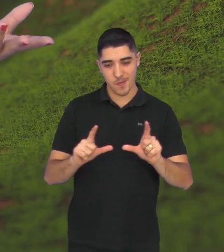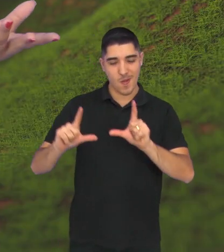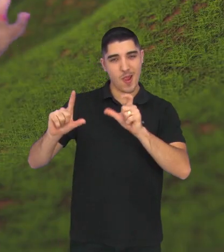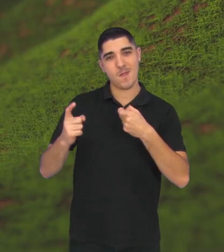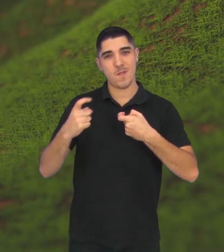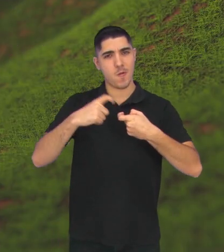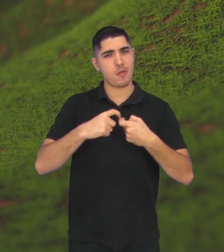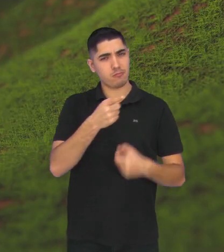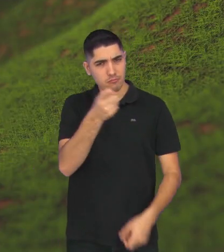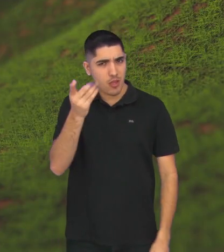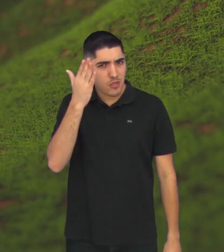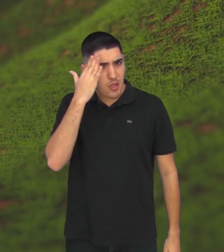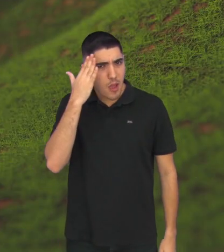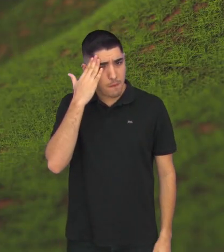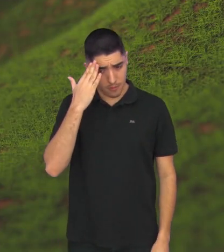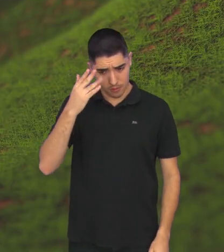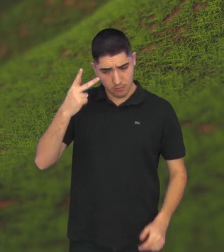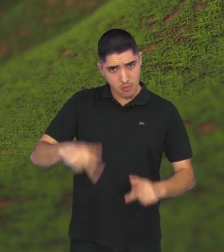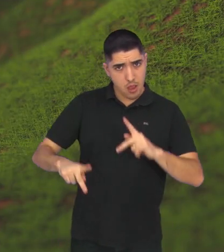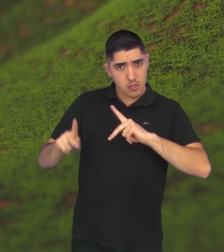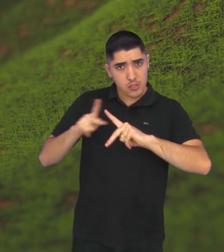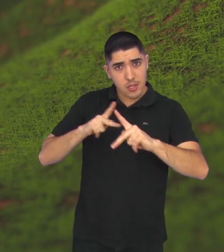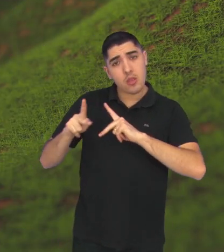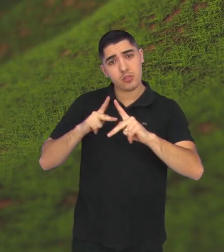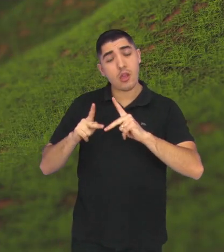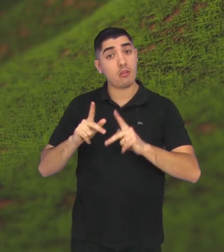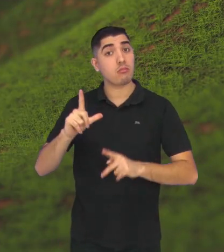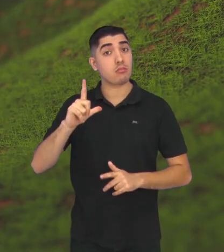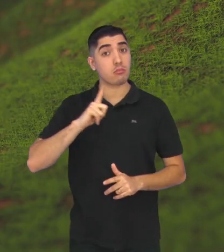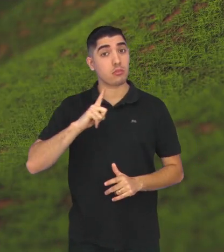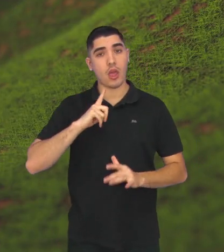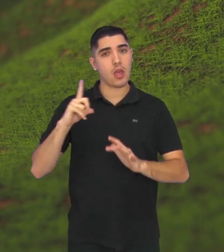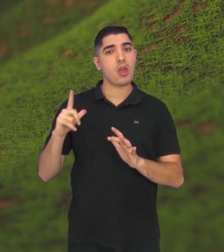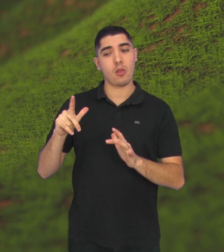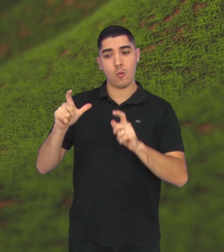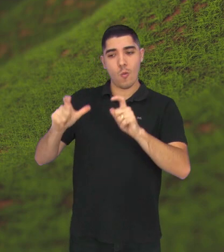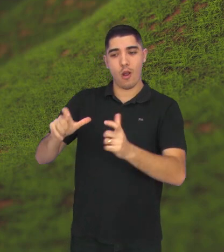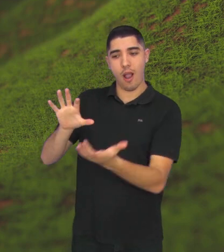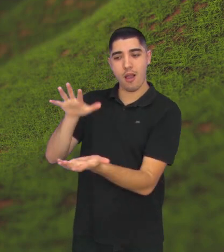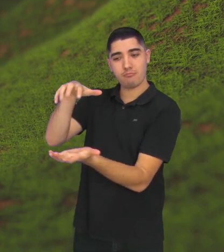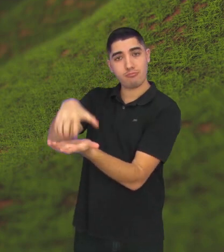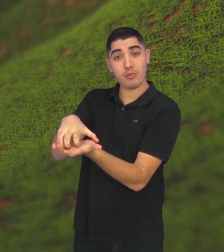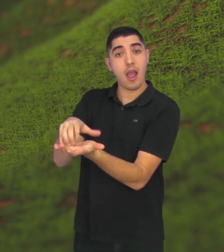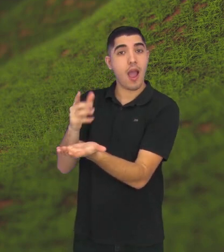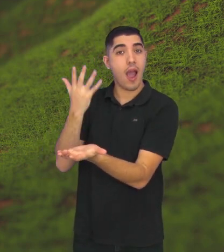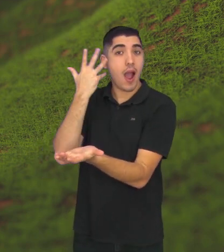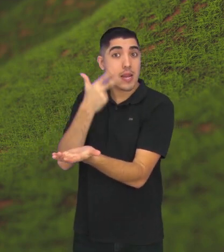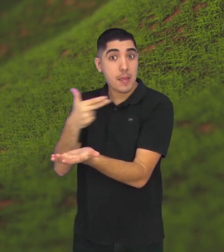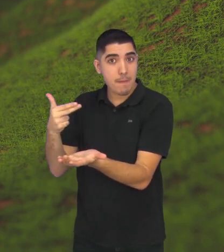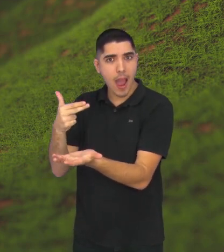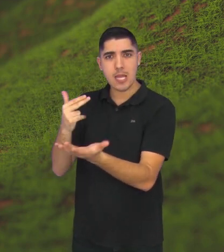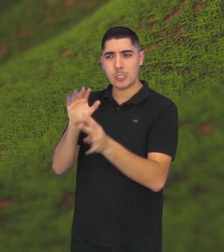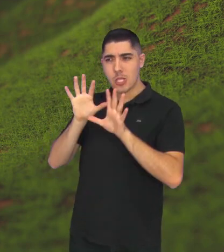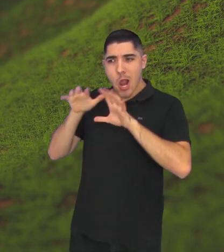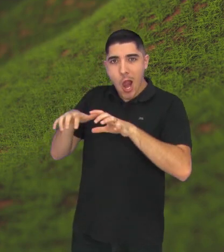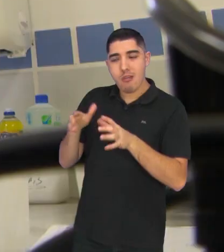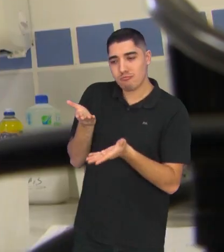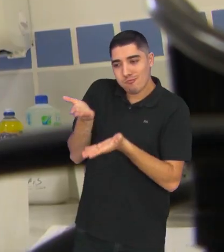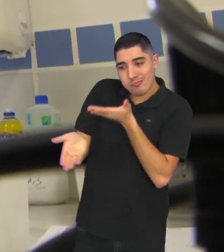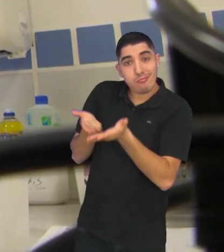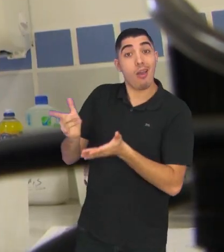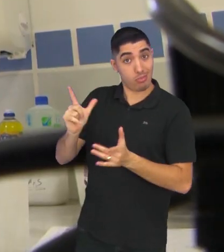Estamos de volta. Você sabia que São José dos Campos conta com um centro de reabilitação de animais